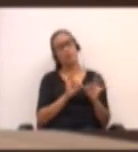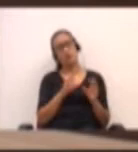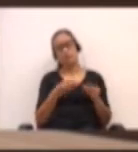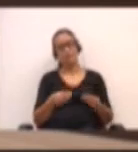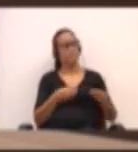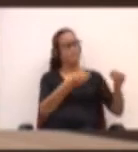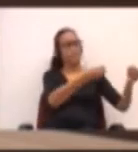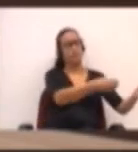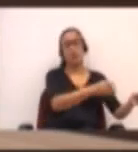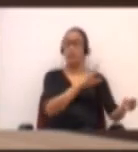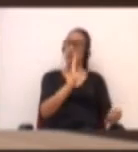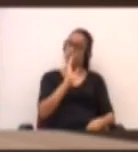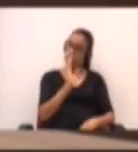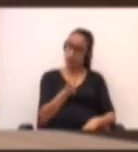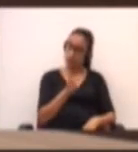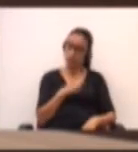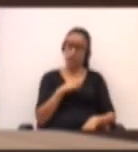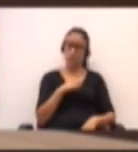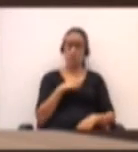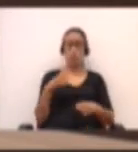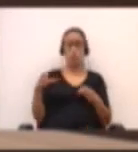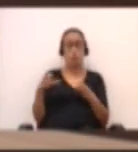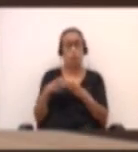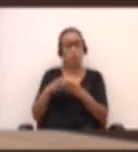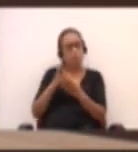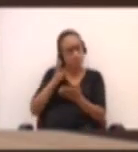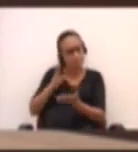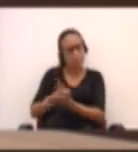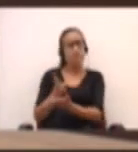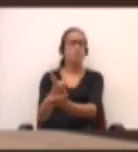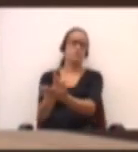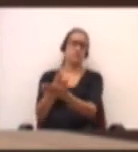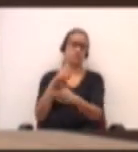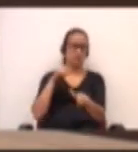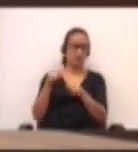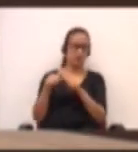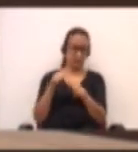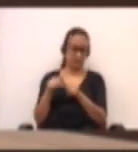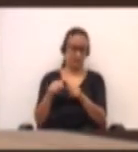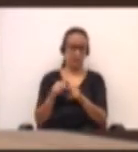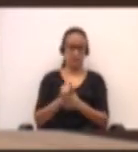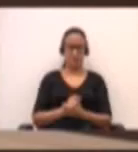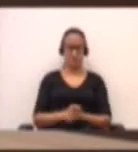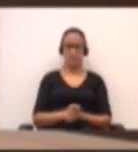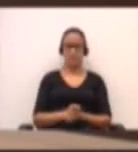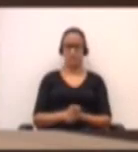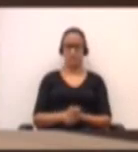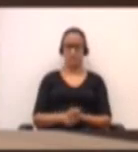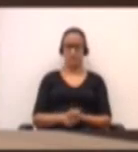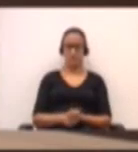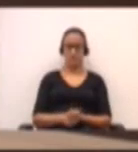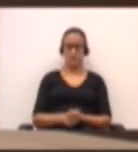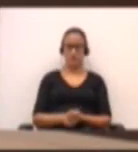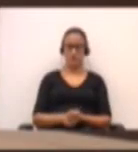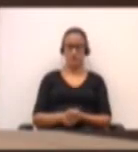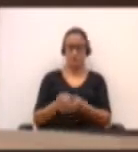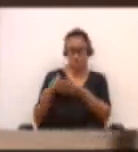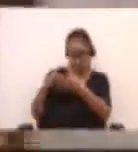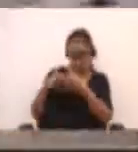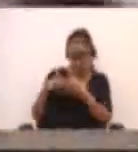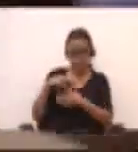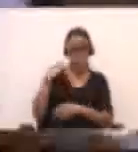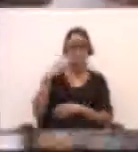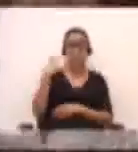uma comissão permanente trabalhando sobre o assunto. Uma questão de ordem ou discussão? Uma questão de